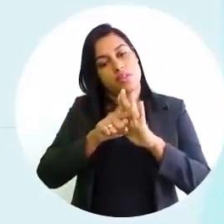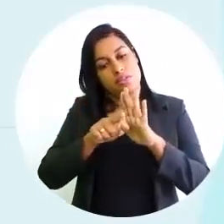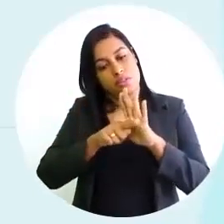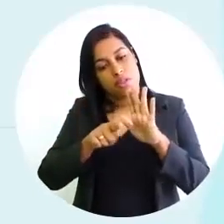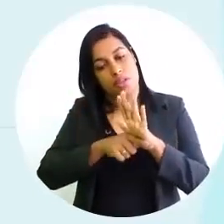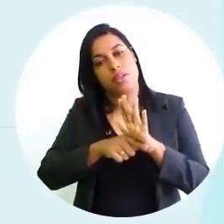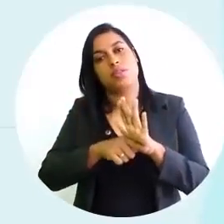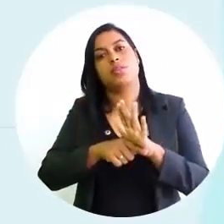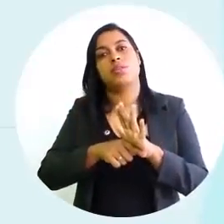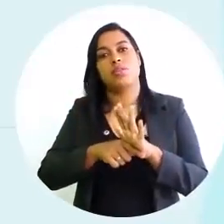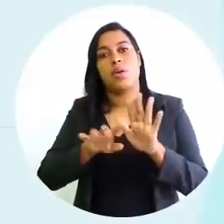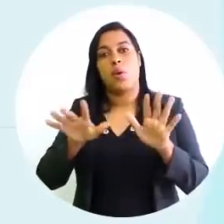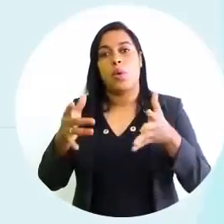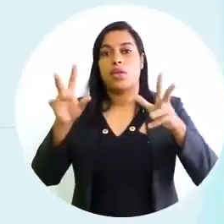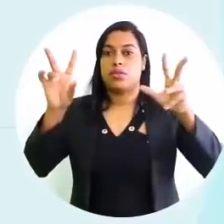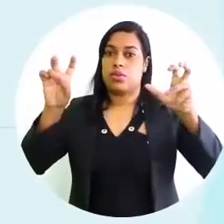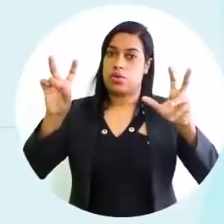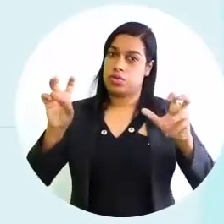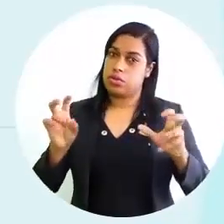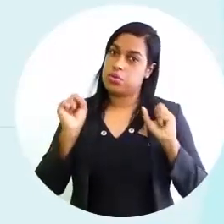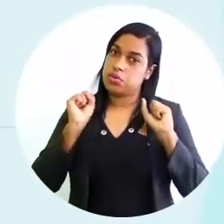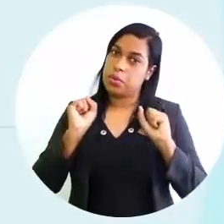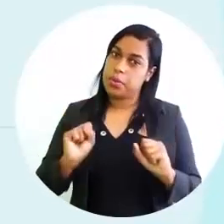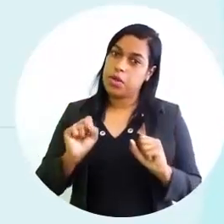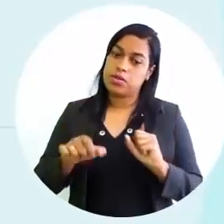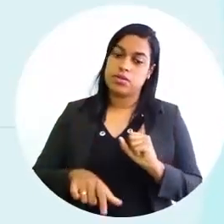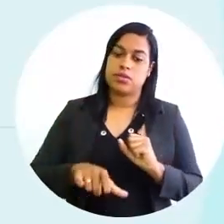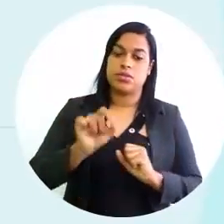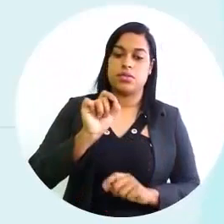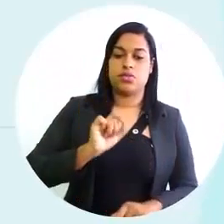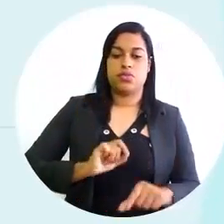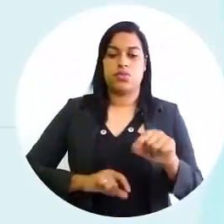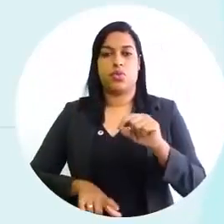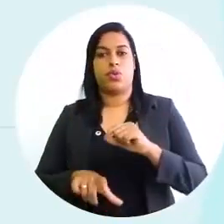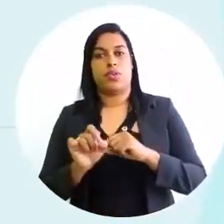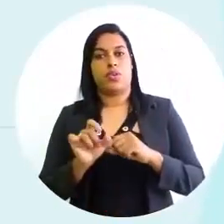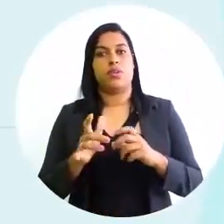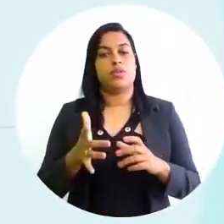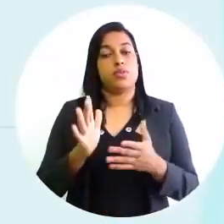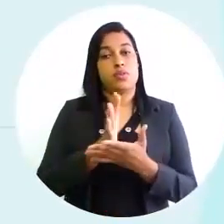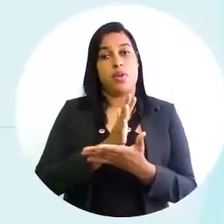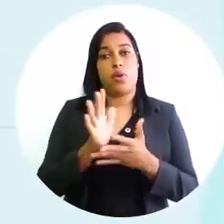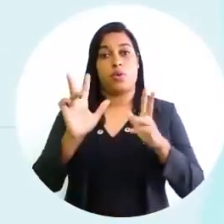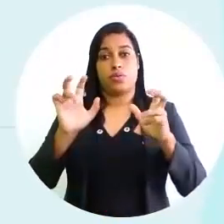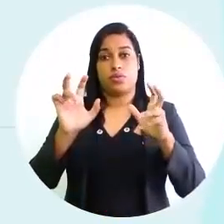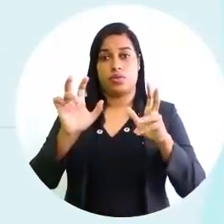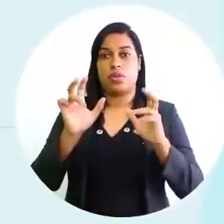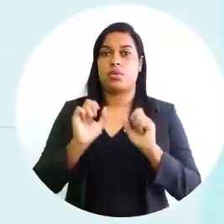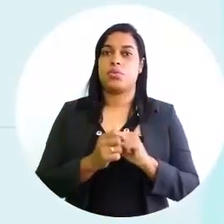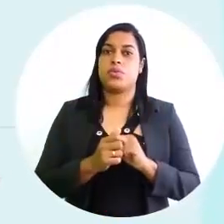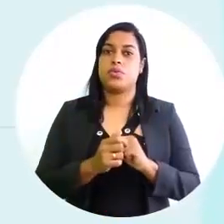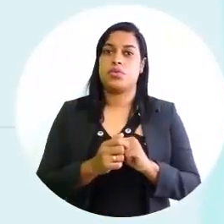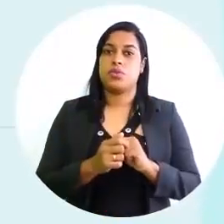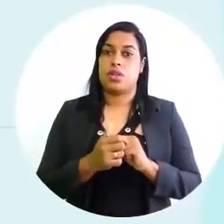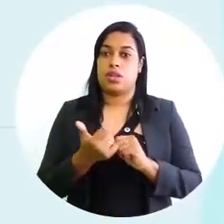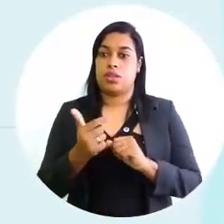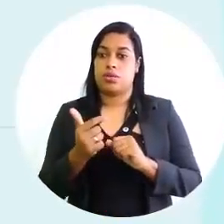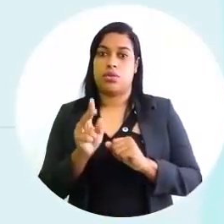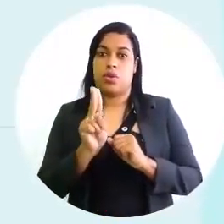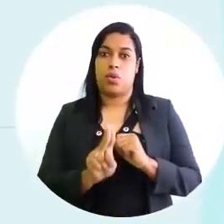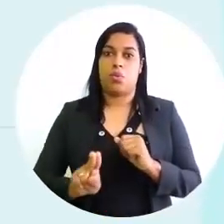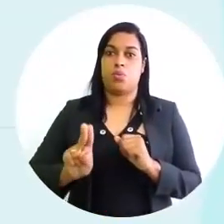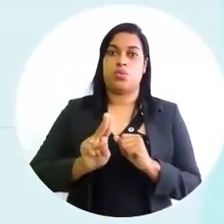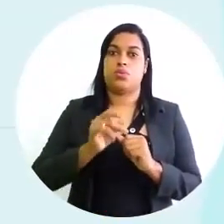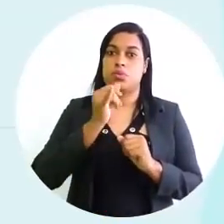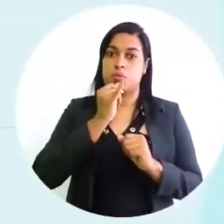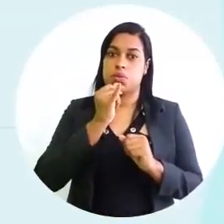ordem alfabética quais são os termos que podem ser escolhidos e, inclusive, alguns termos que não estão mais em uso. Por